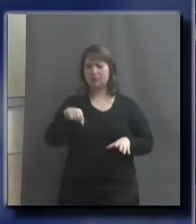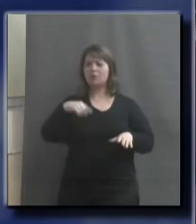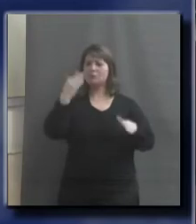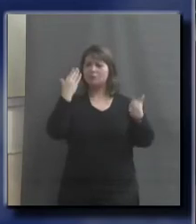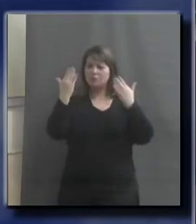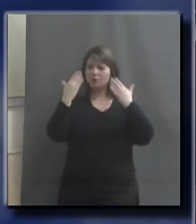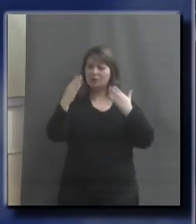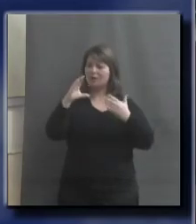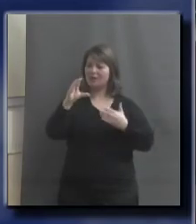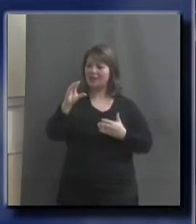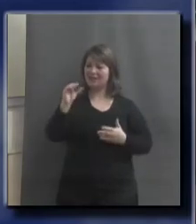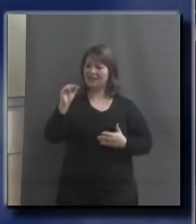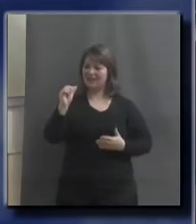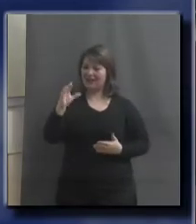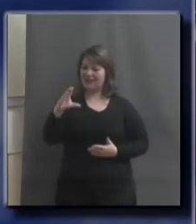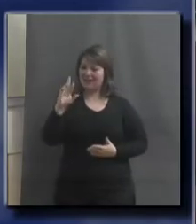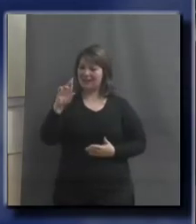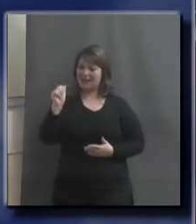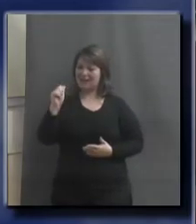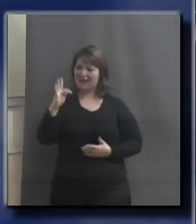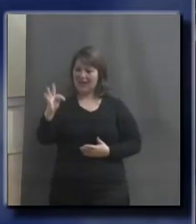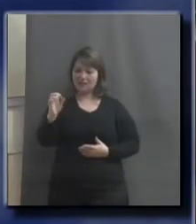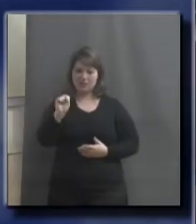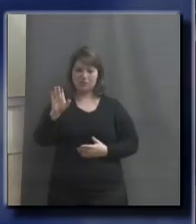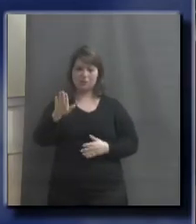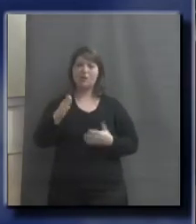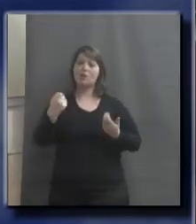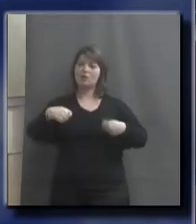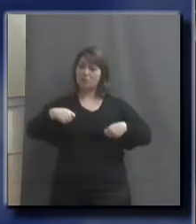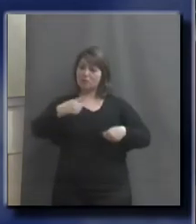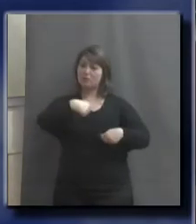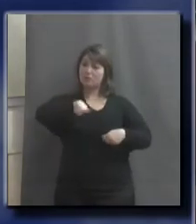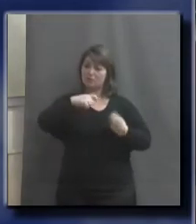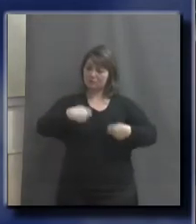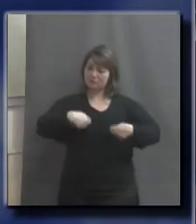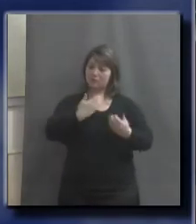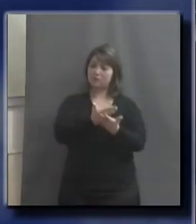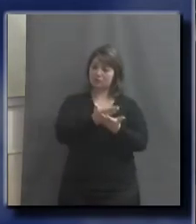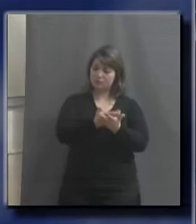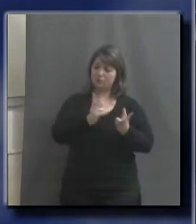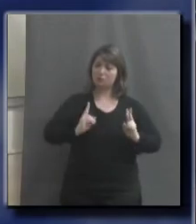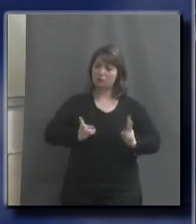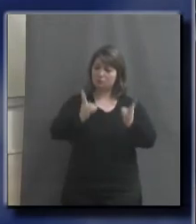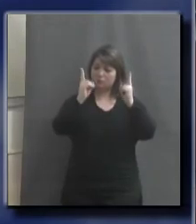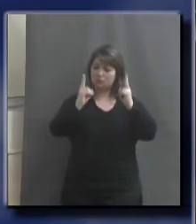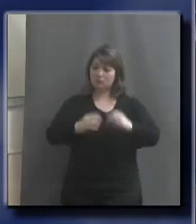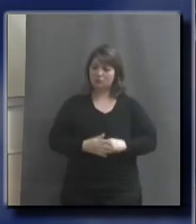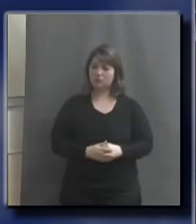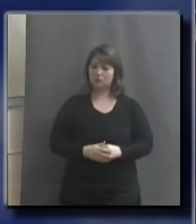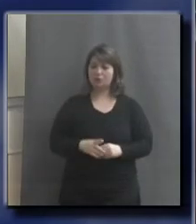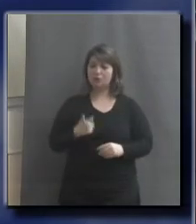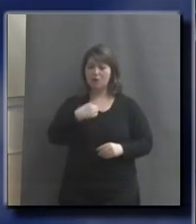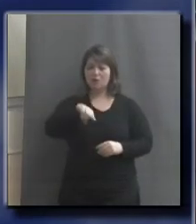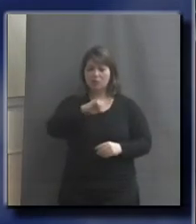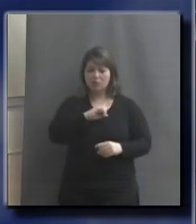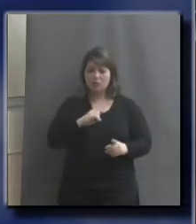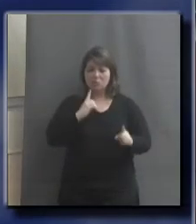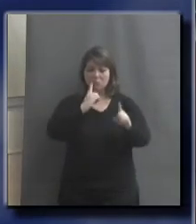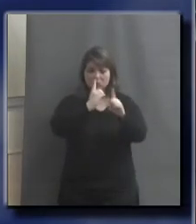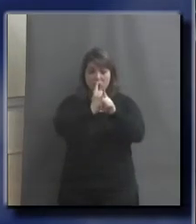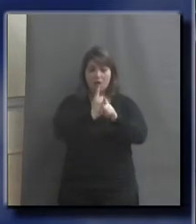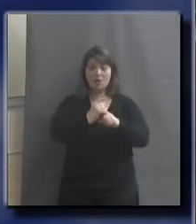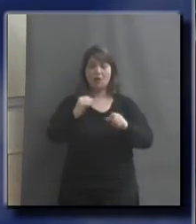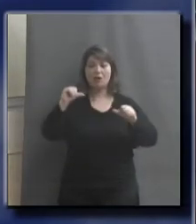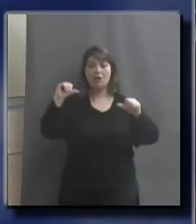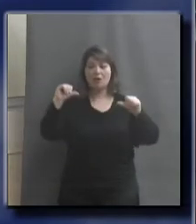no CAPS é algo que a gente precisa continuar estudando, porque, na verdade, não é... O sujeito vem com diagnóstico de qualquer coisa,